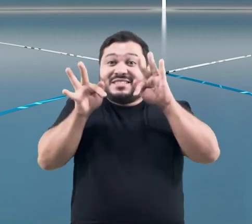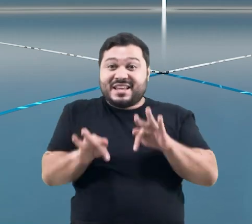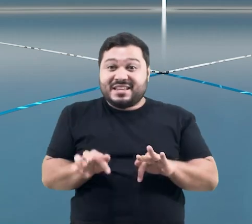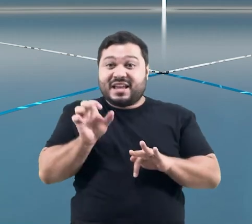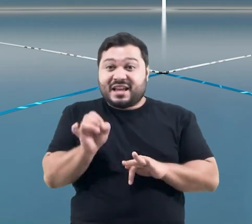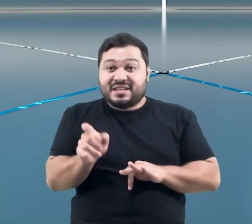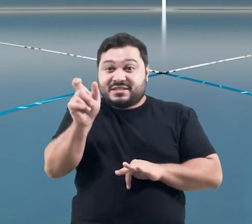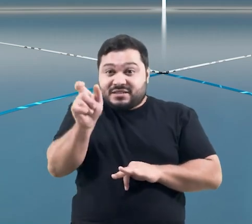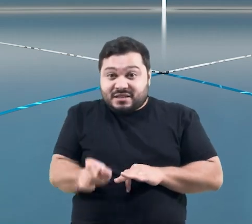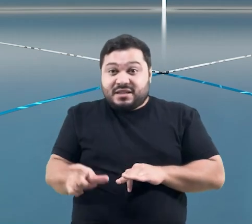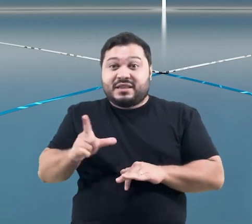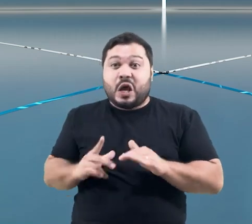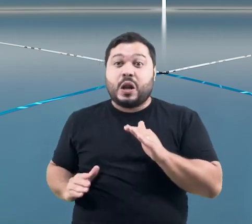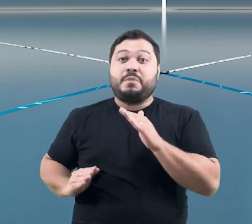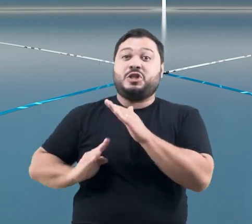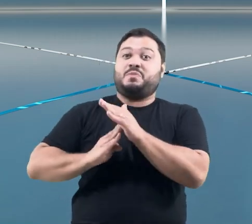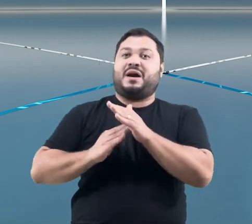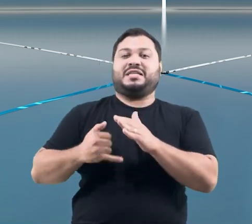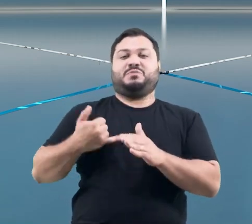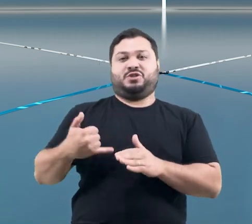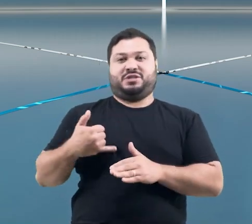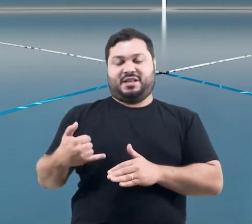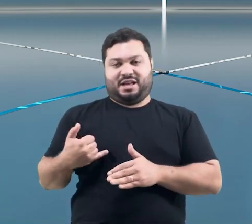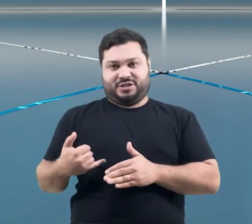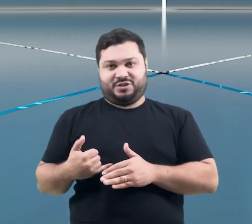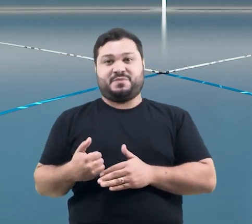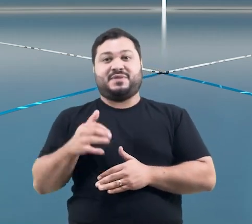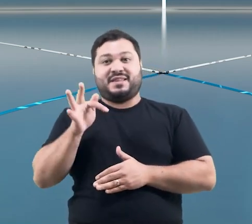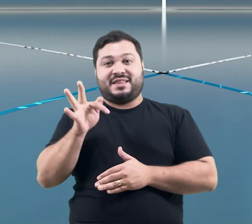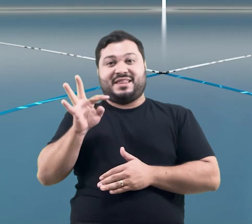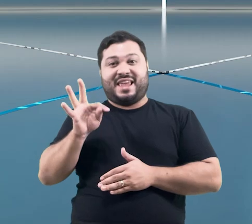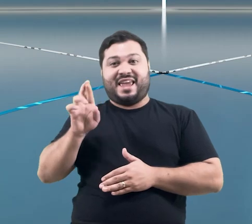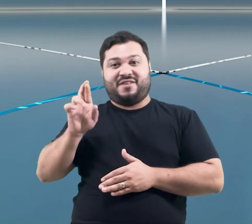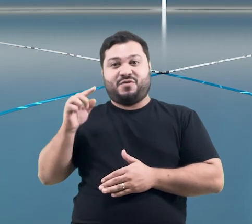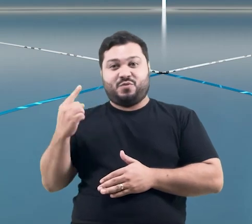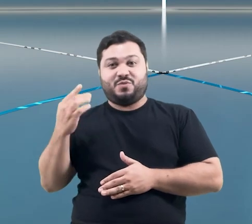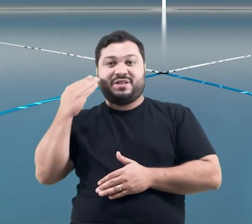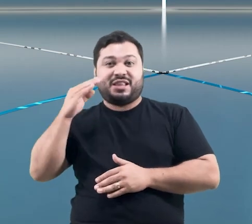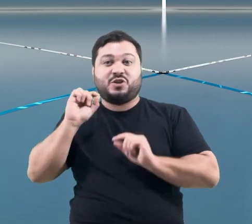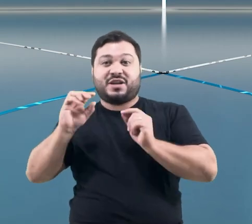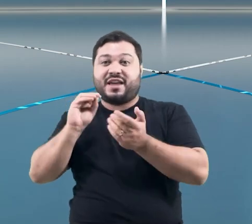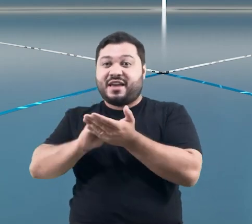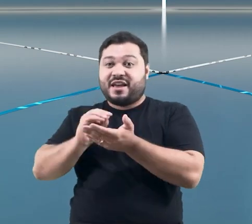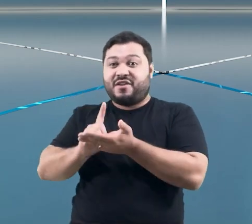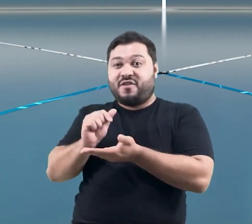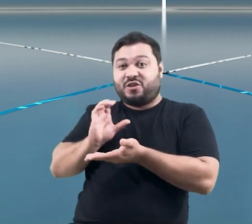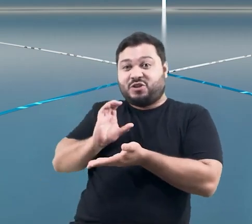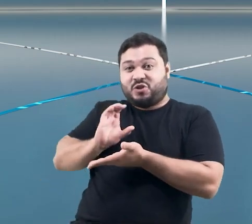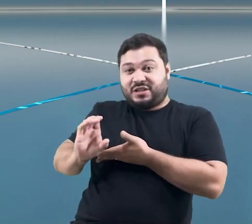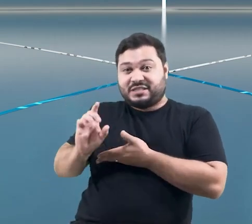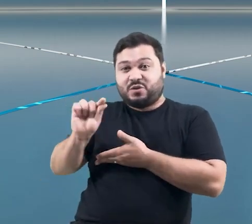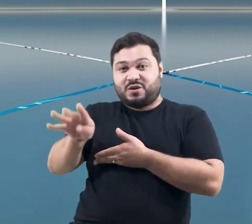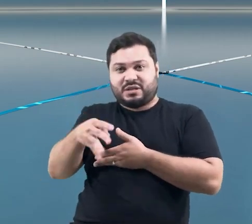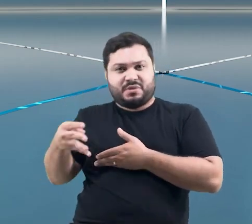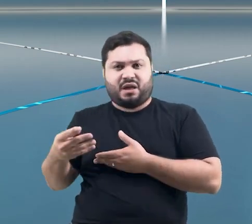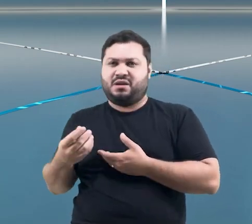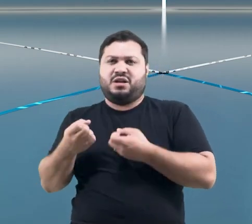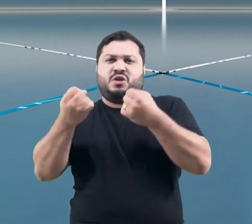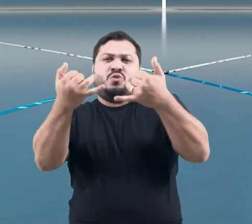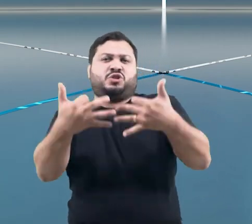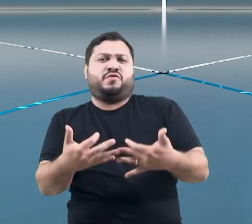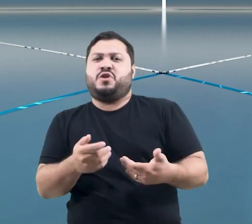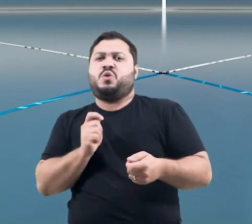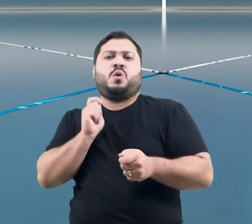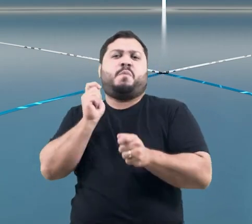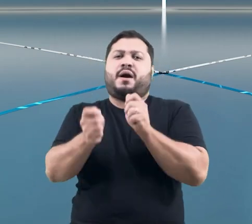se encerra quando o trabalhador atinge o limite máximo de idade. TRF1 entende que falta de dotação orçamentária